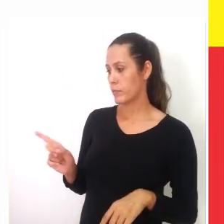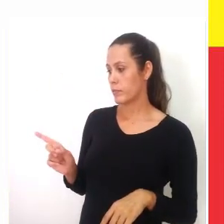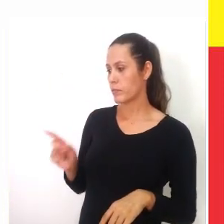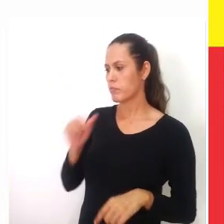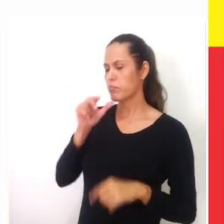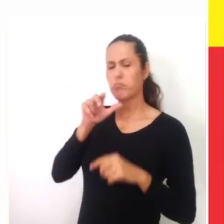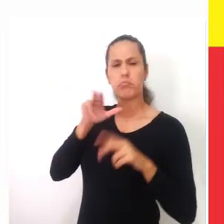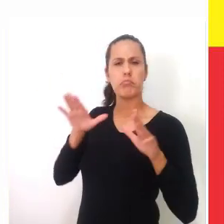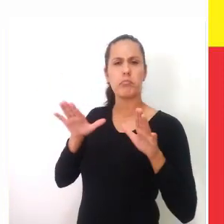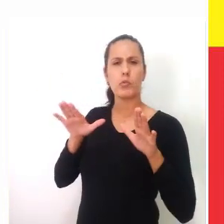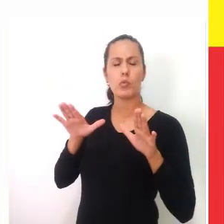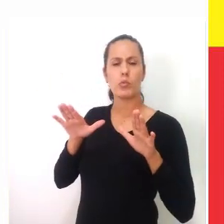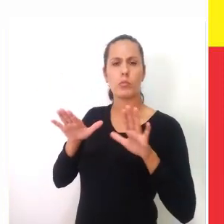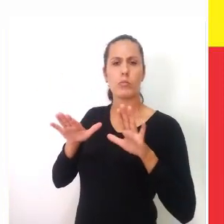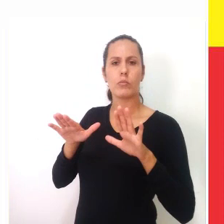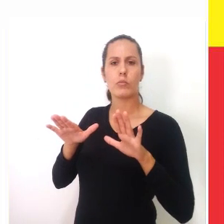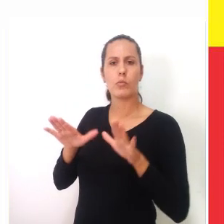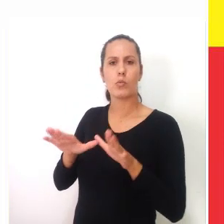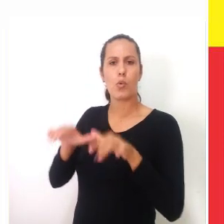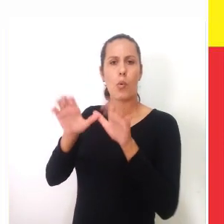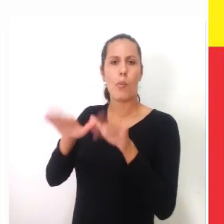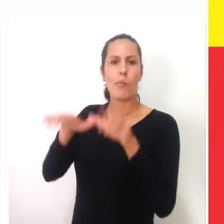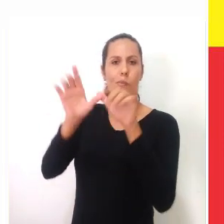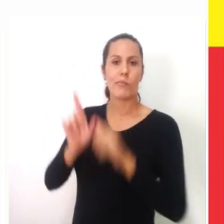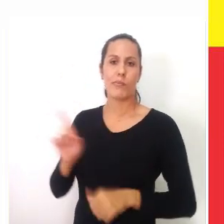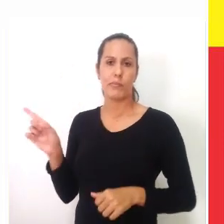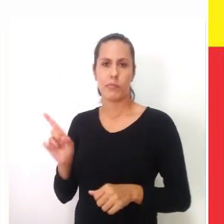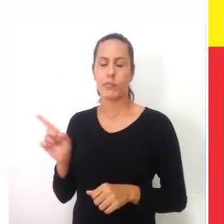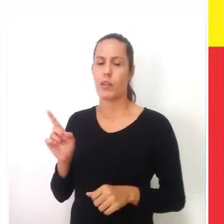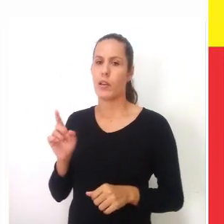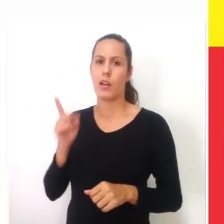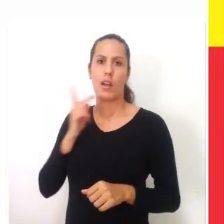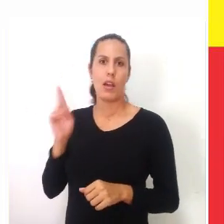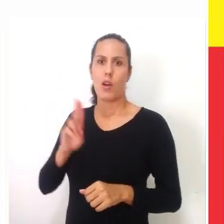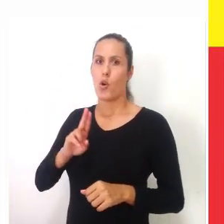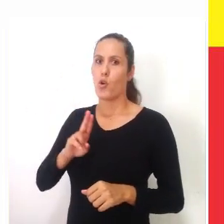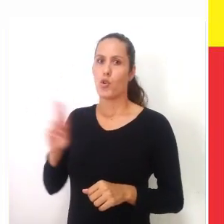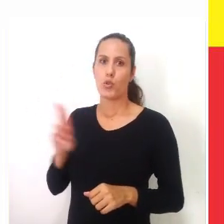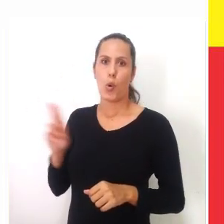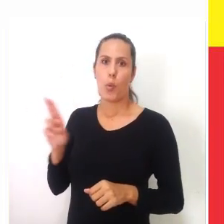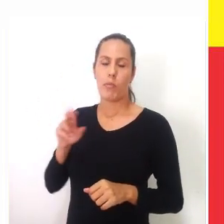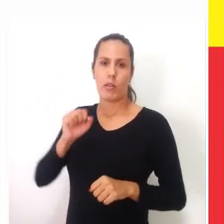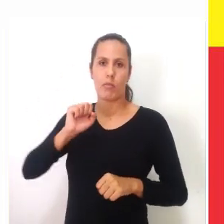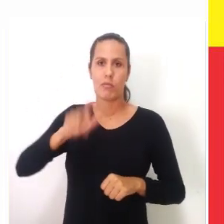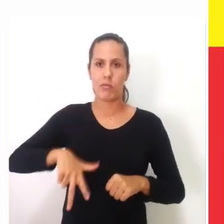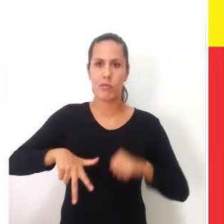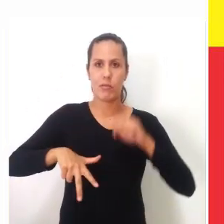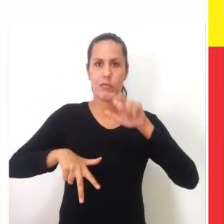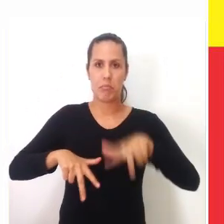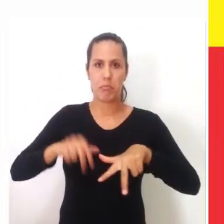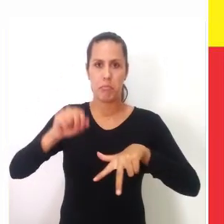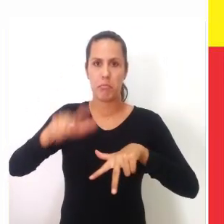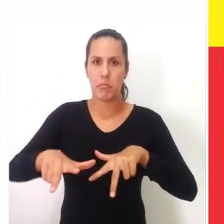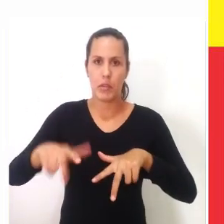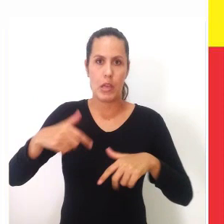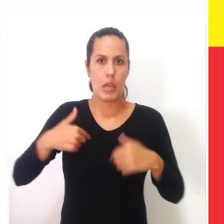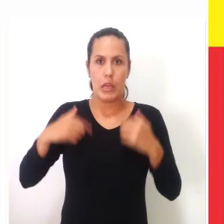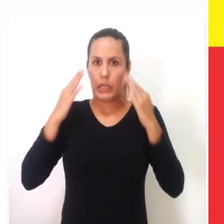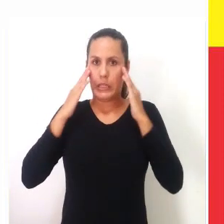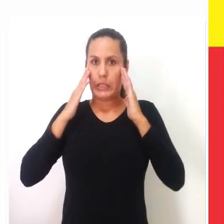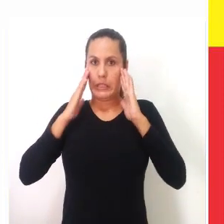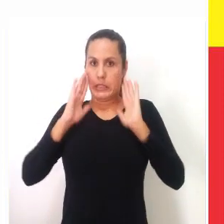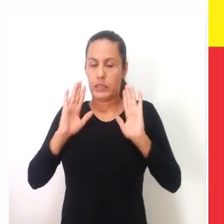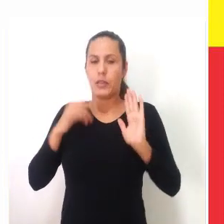Archaeopteryx. O que seria isso, Dantas? Eu odeio falar esses nomes de dinossauros. Quem sabe tudo é